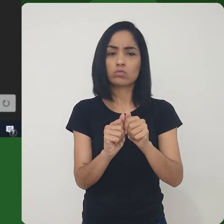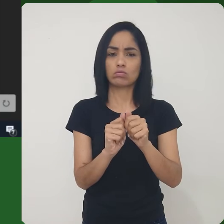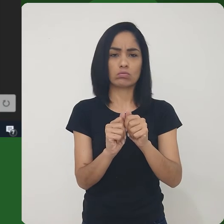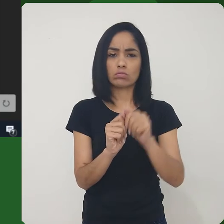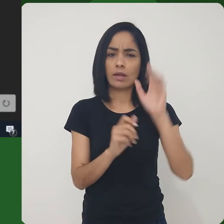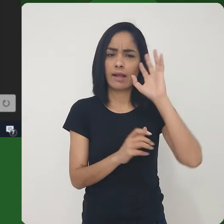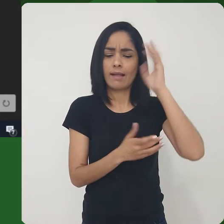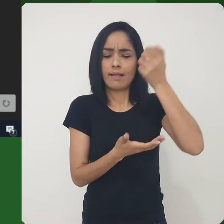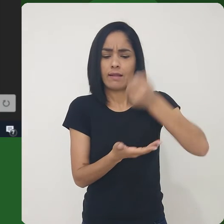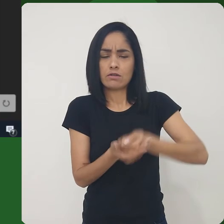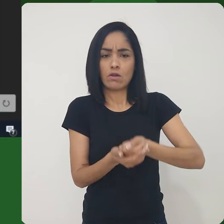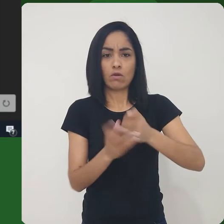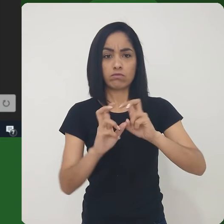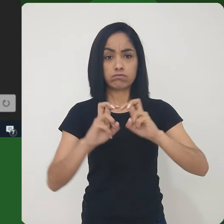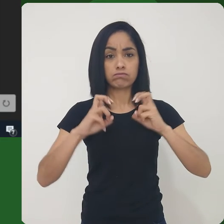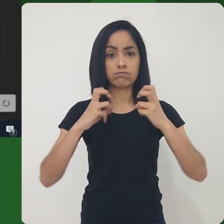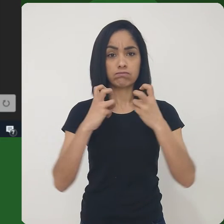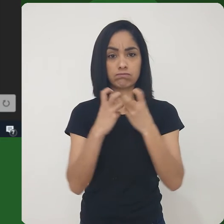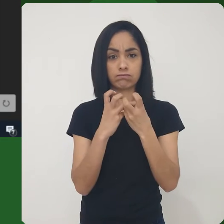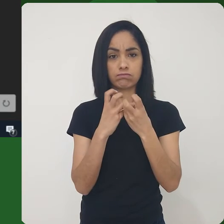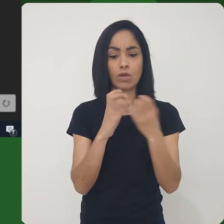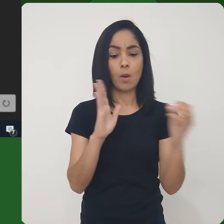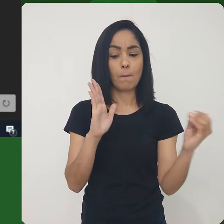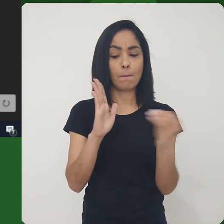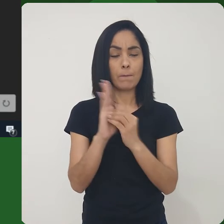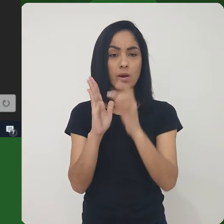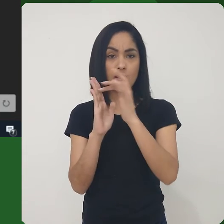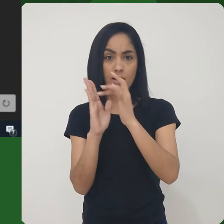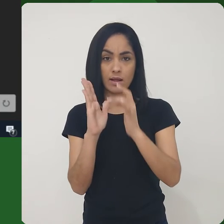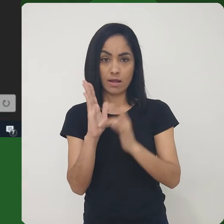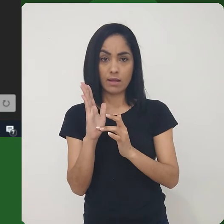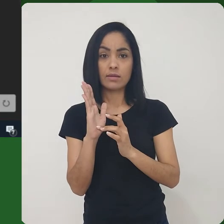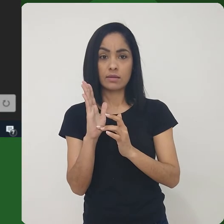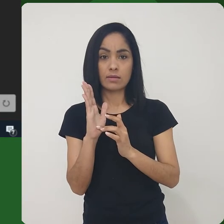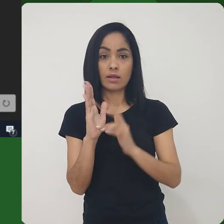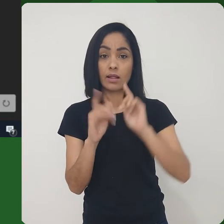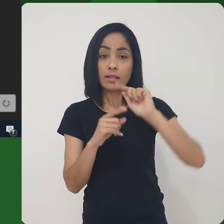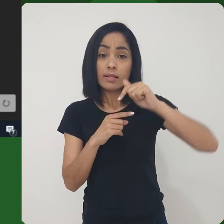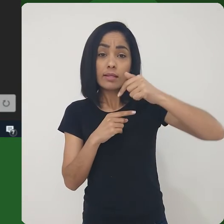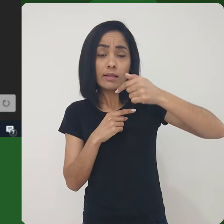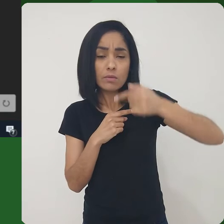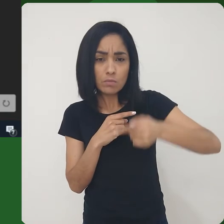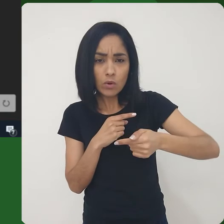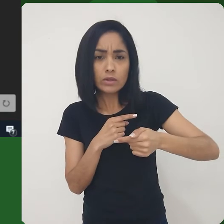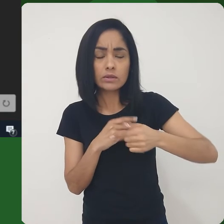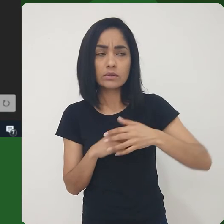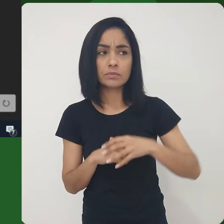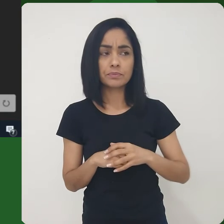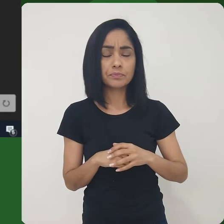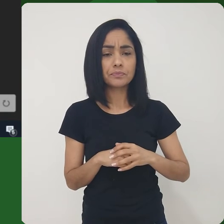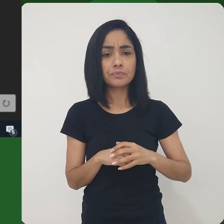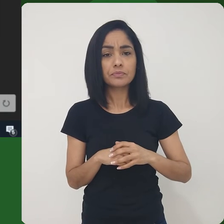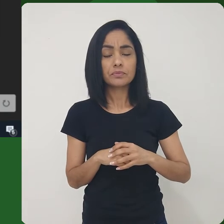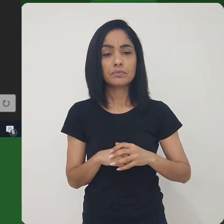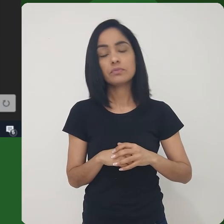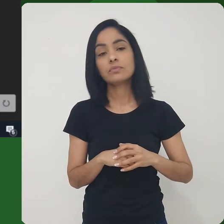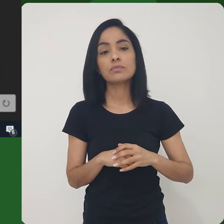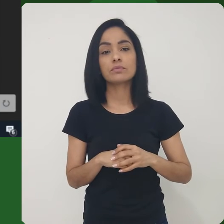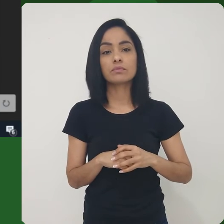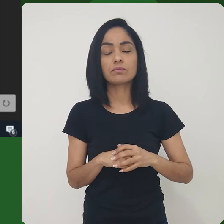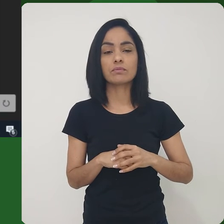né? A, tudo isso consta lá na ata. E aí, após o ali até